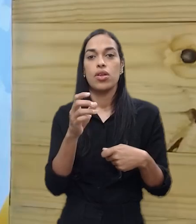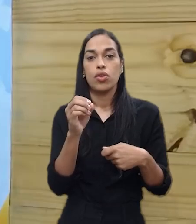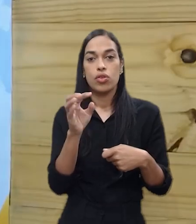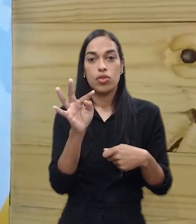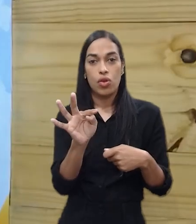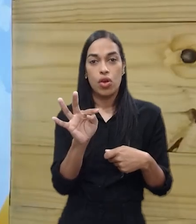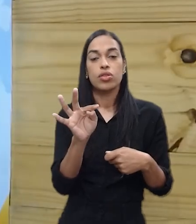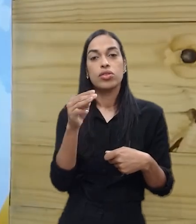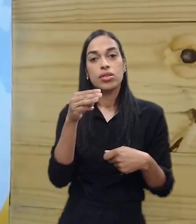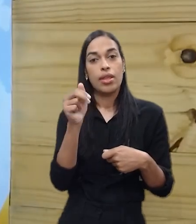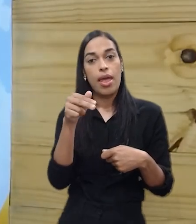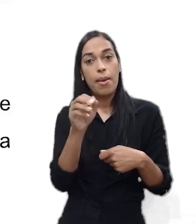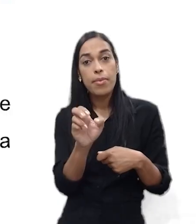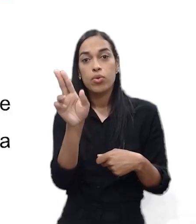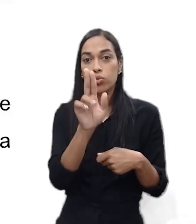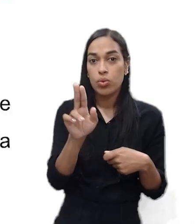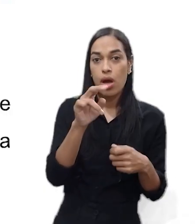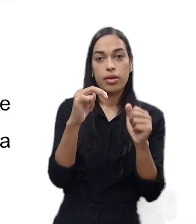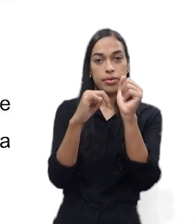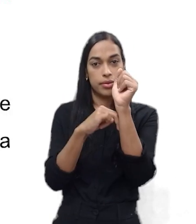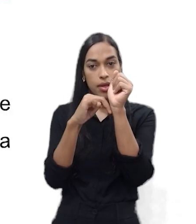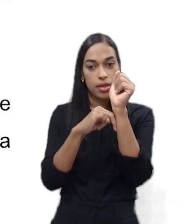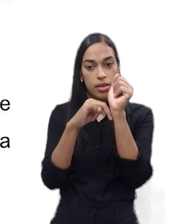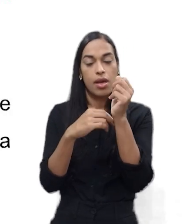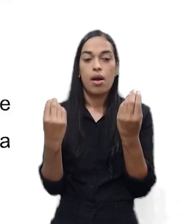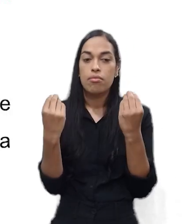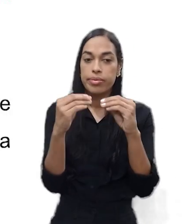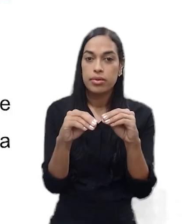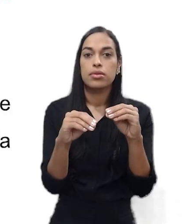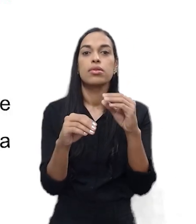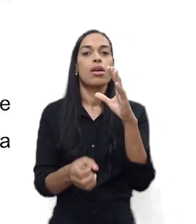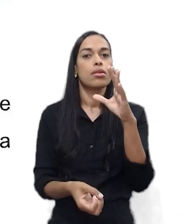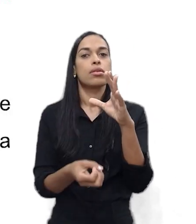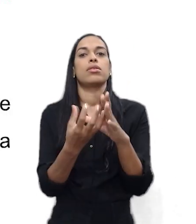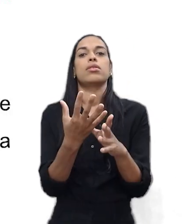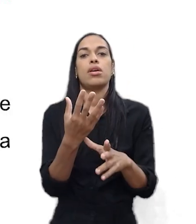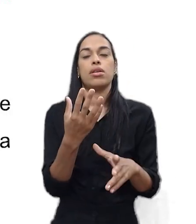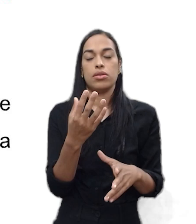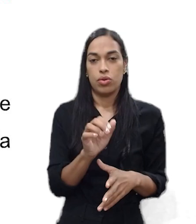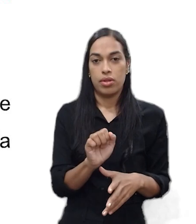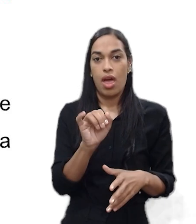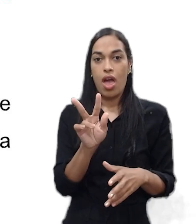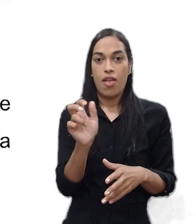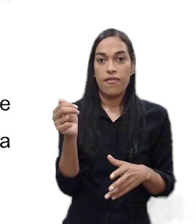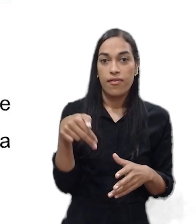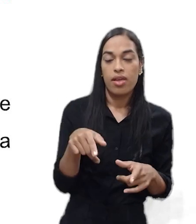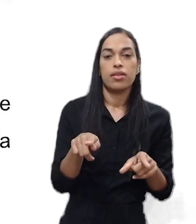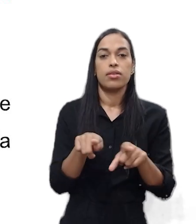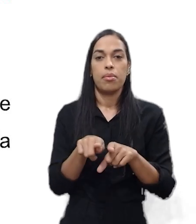hostname, porta, nome do usuário e senha. Você vai acessar o PostgreSQL criando na Aven através de